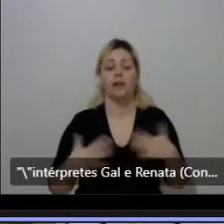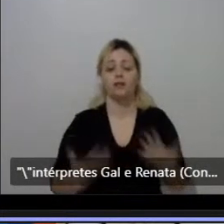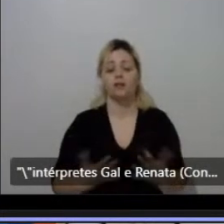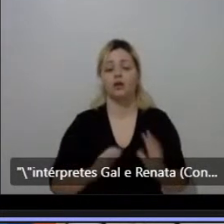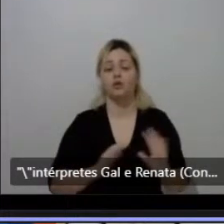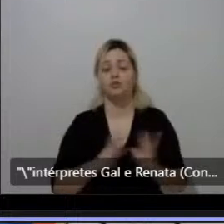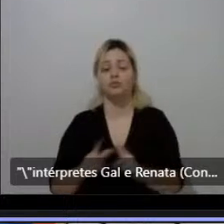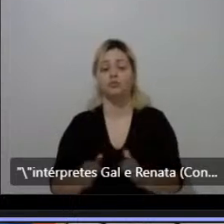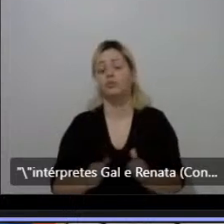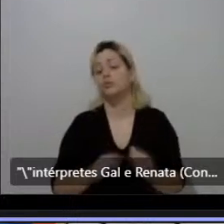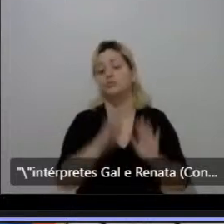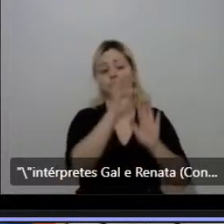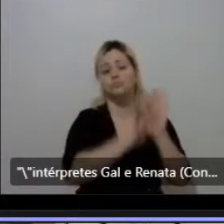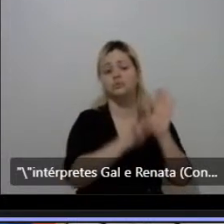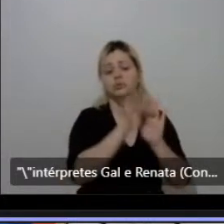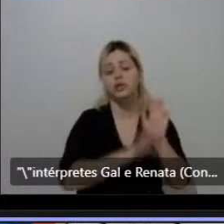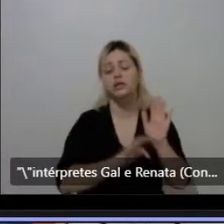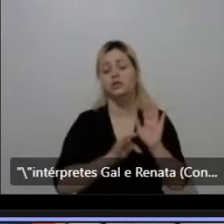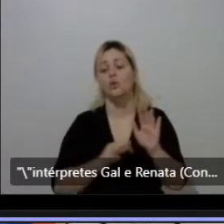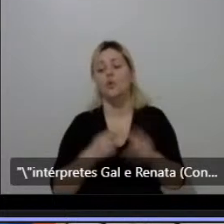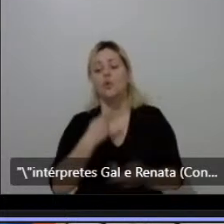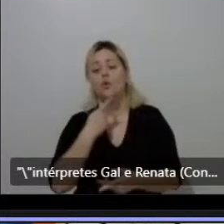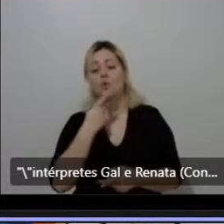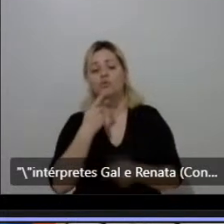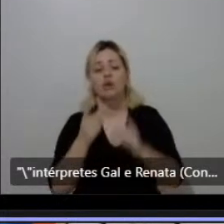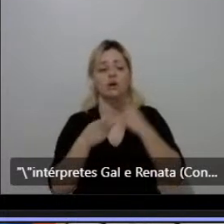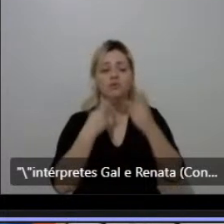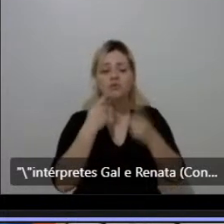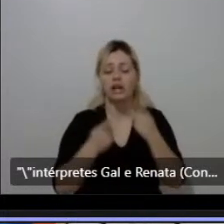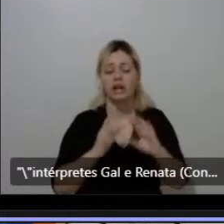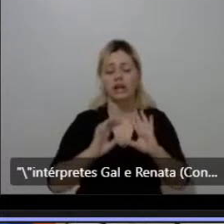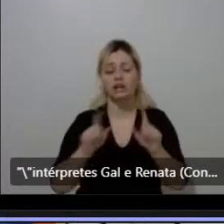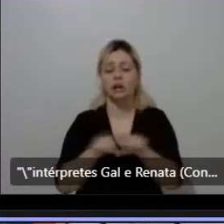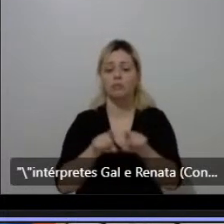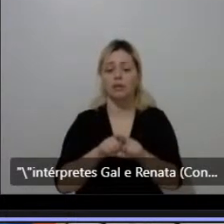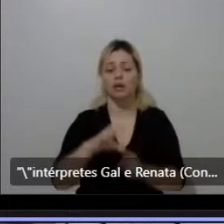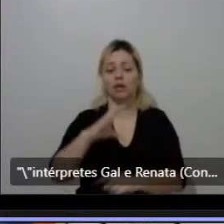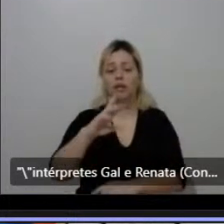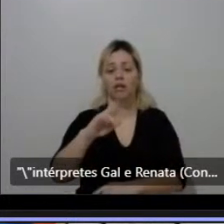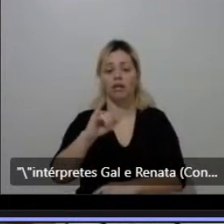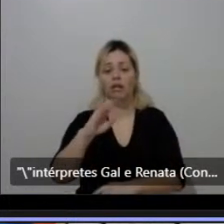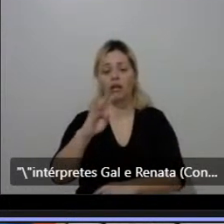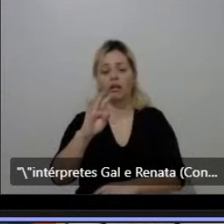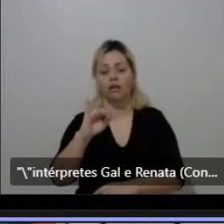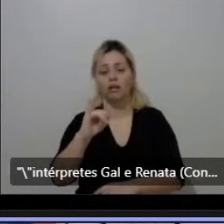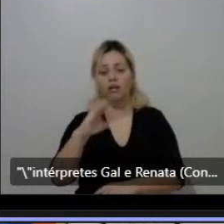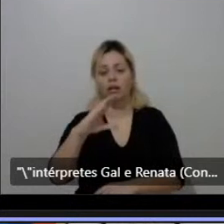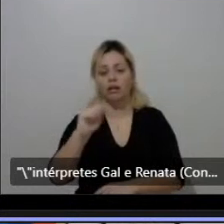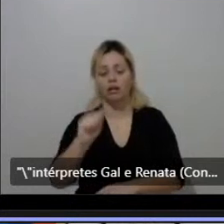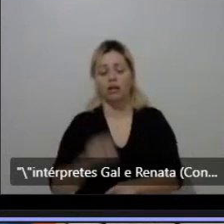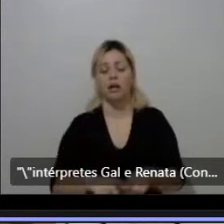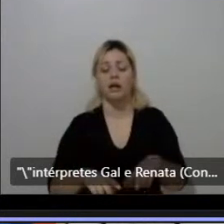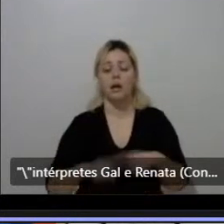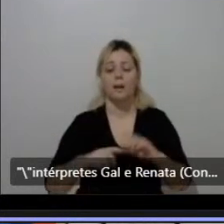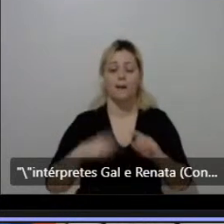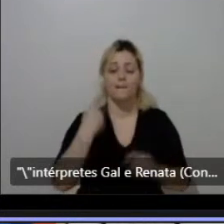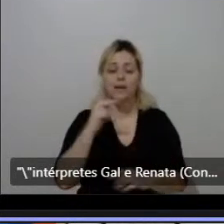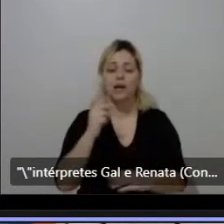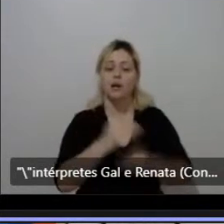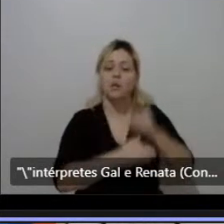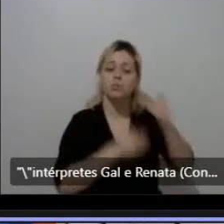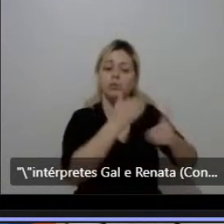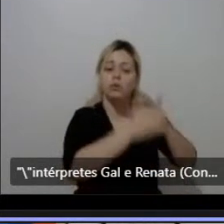esses textos aí vão discutir também, né, algumas críticas, às vezes, até aos governos progressistas por essa leitura,